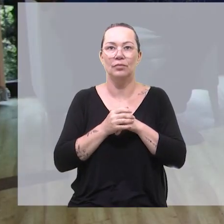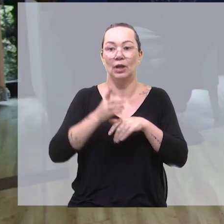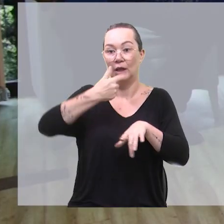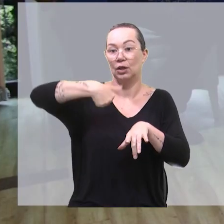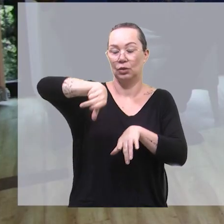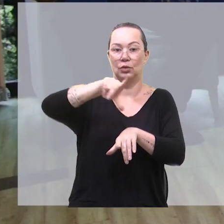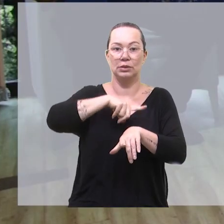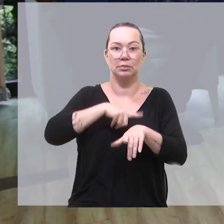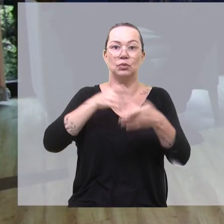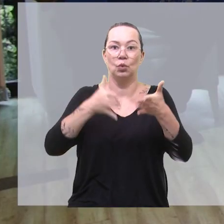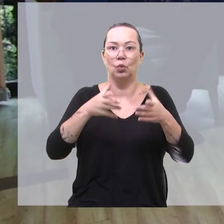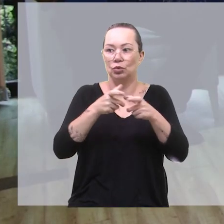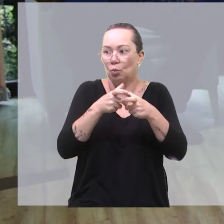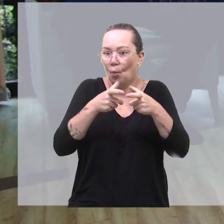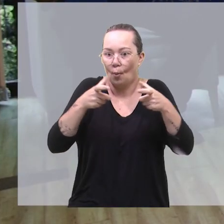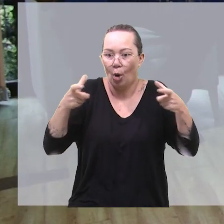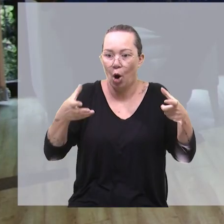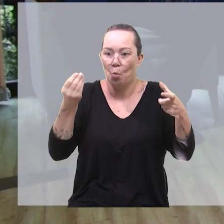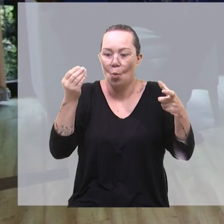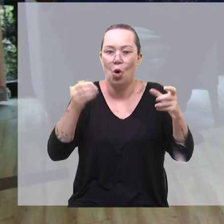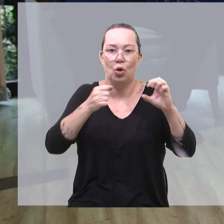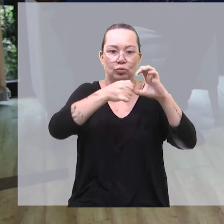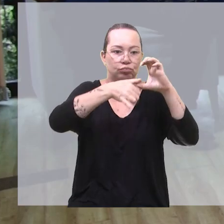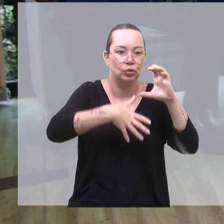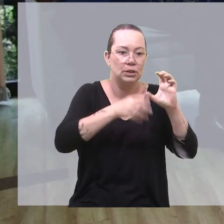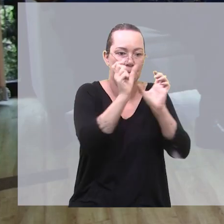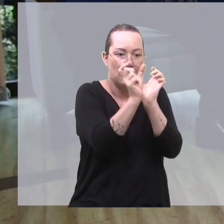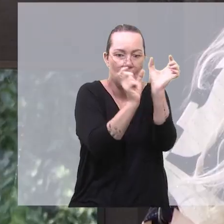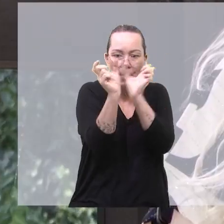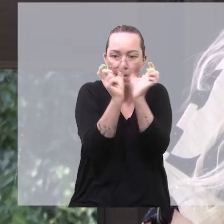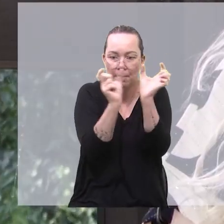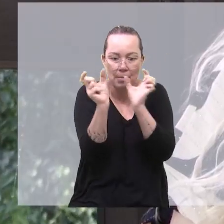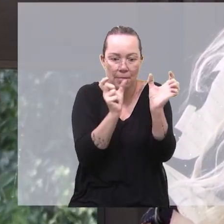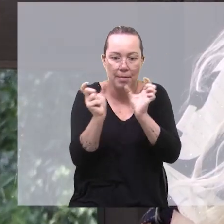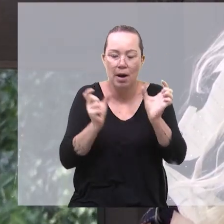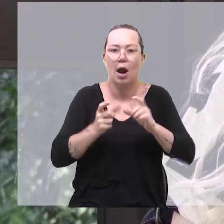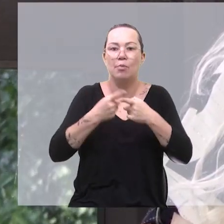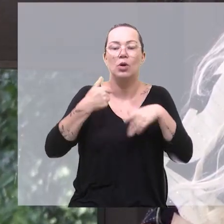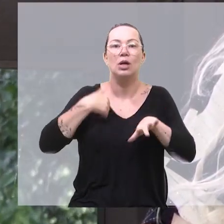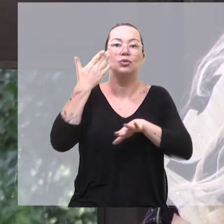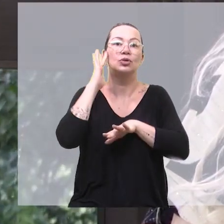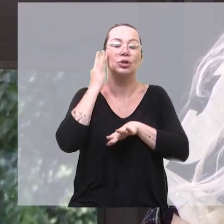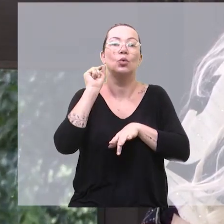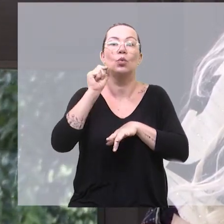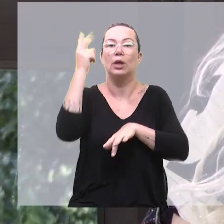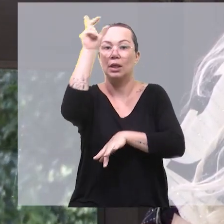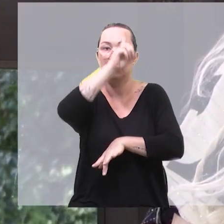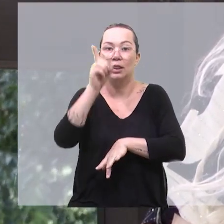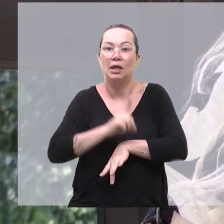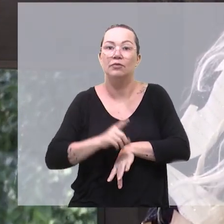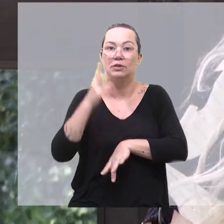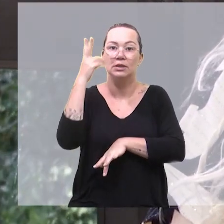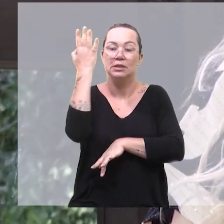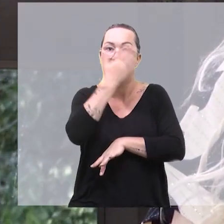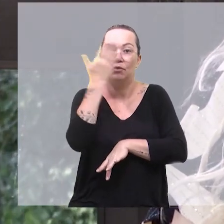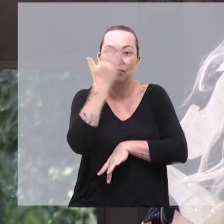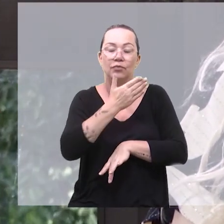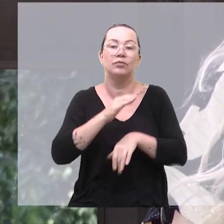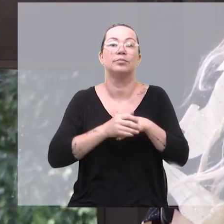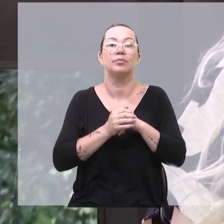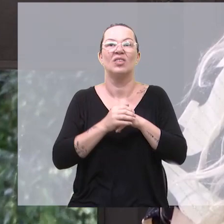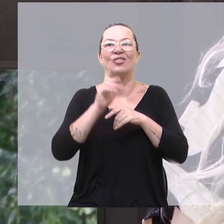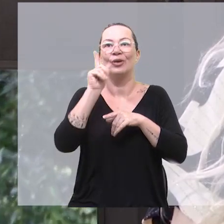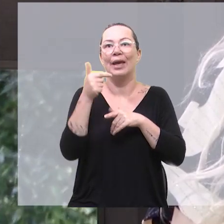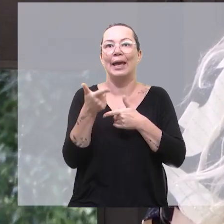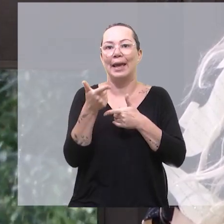tem hoje uma amplitude, né, de conceitos, porque se entende também que as deficiências invisíveis são